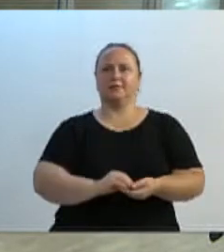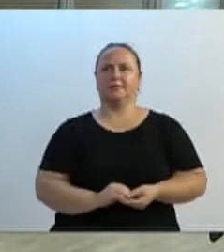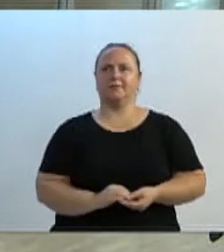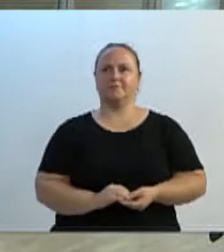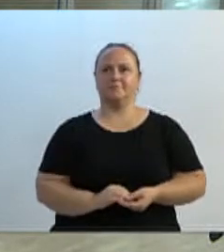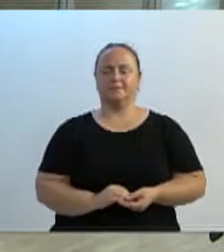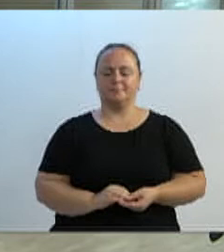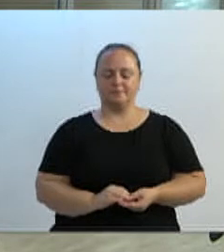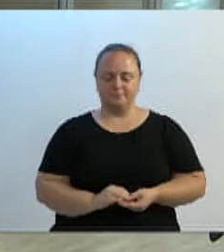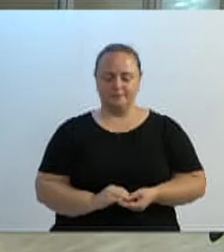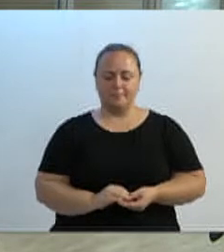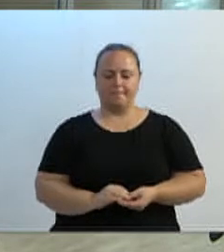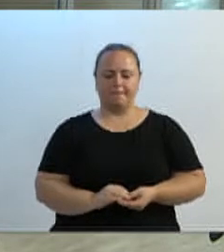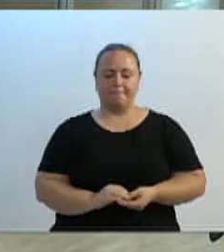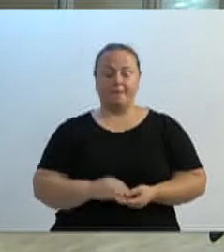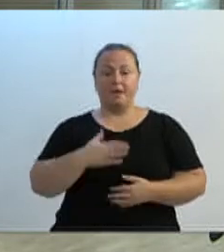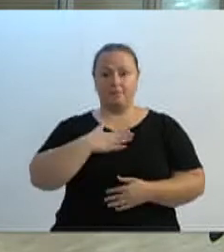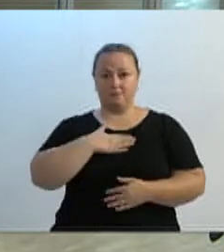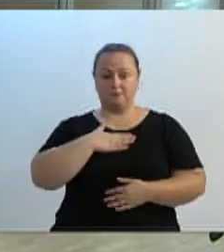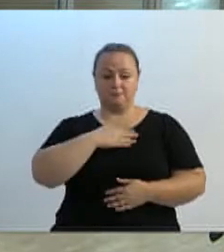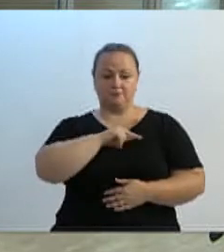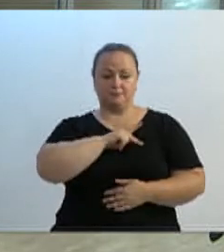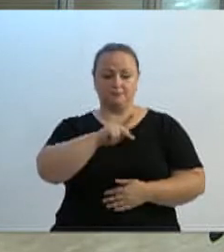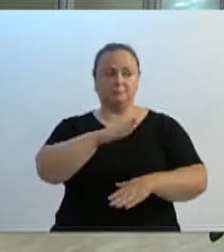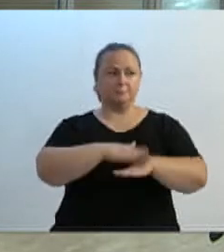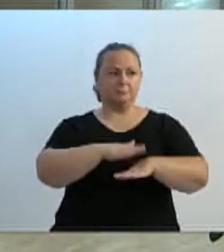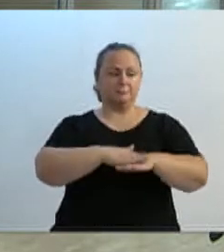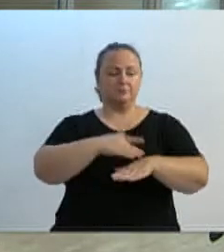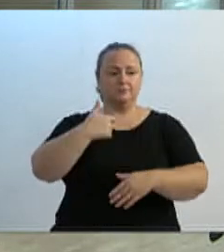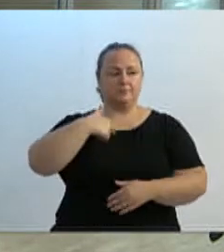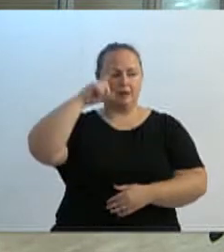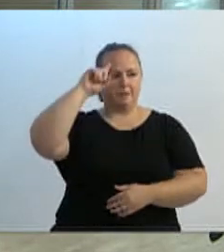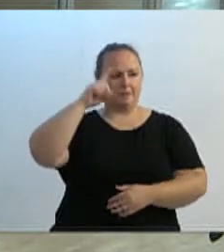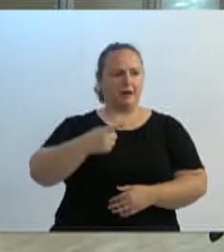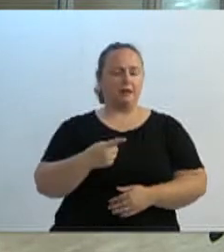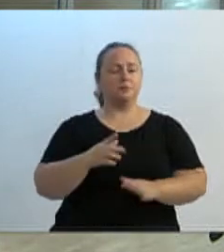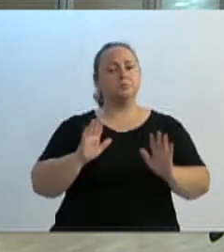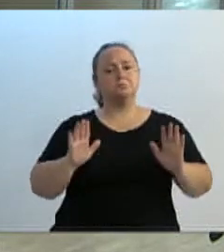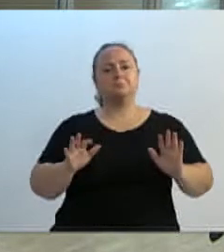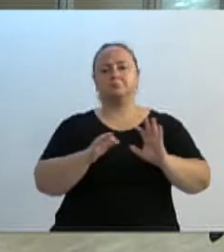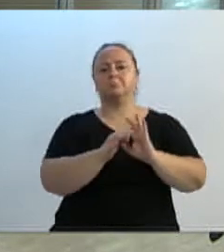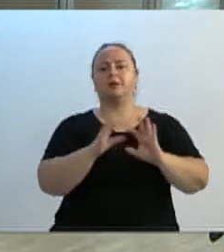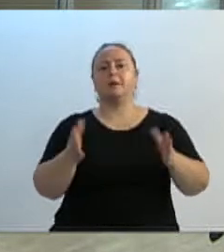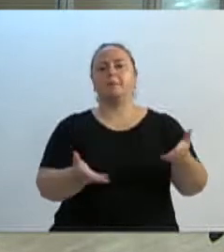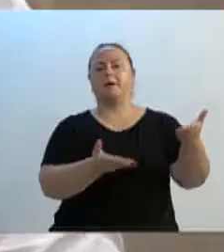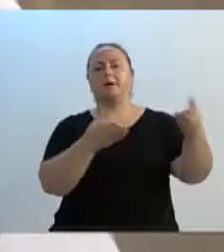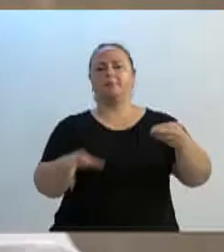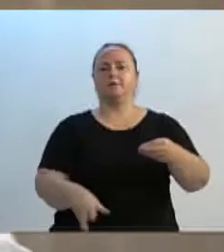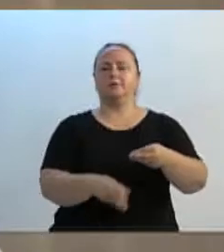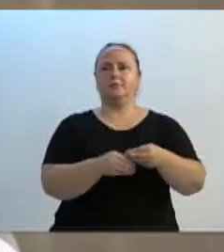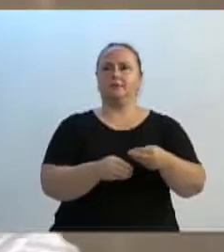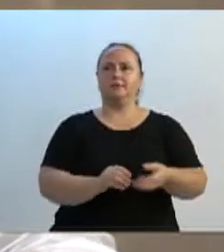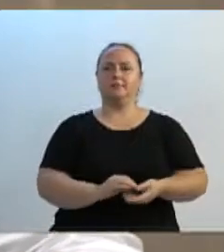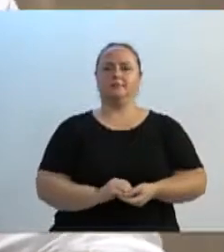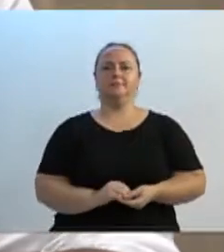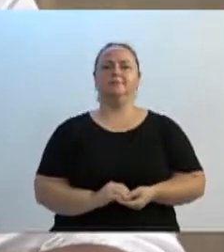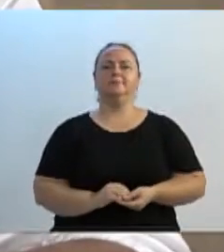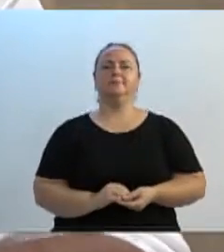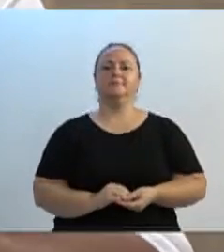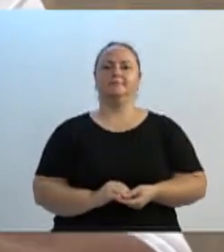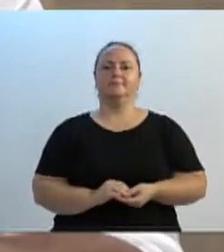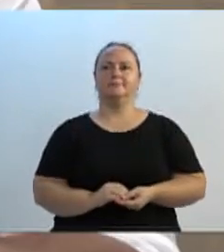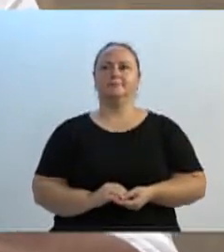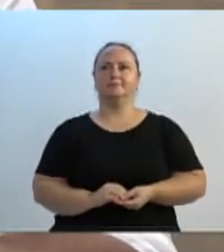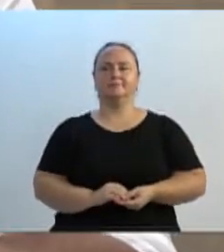aqui que quando eu presido, quem manda sou eu. Então, no caso, libero a Vossa Excelência para fazer a parte. Obrigado